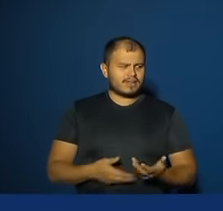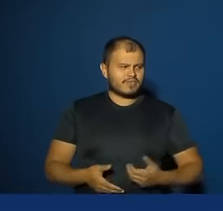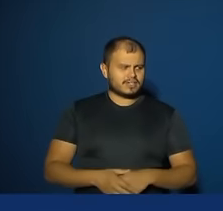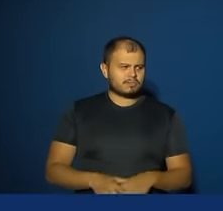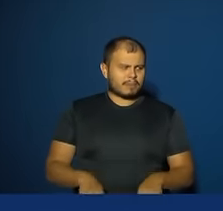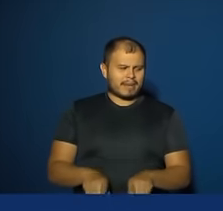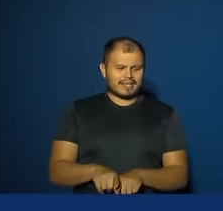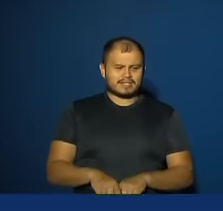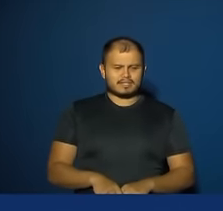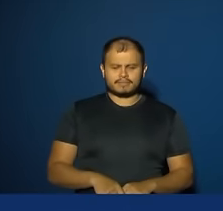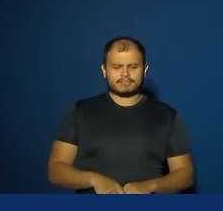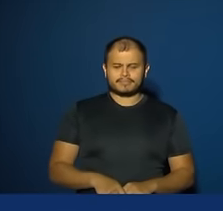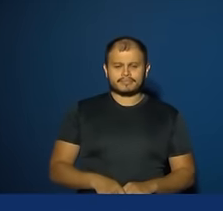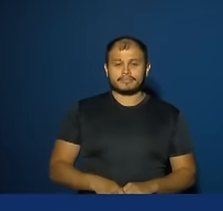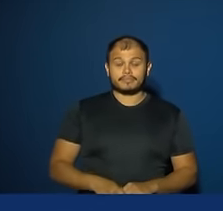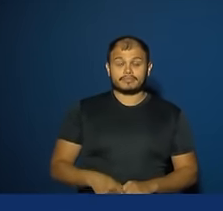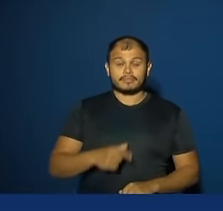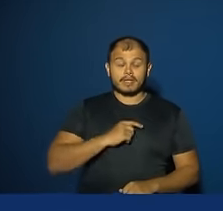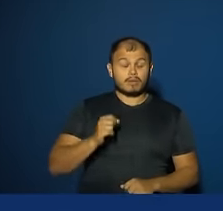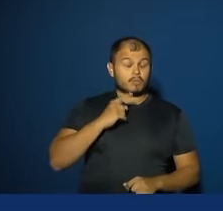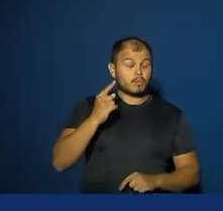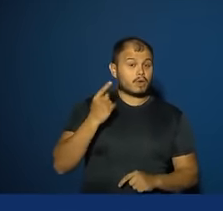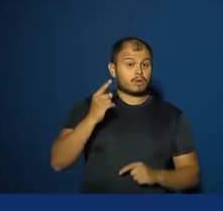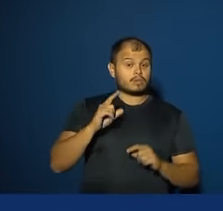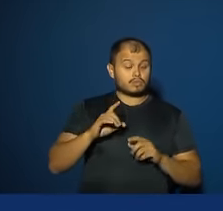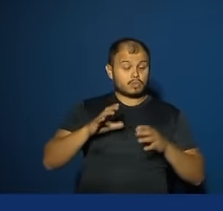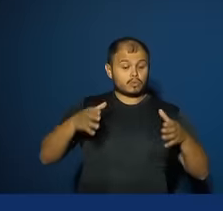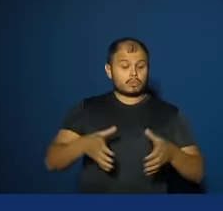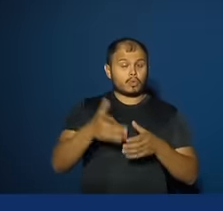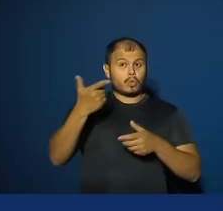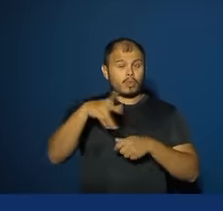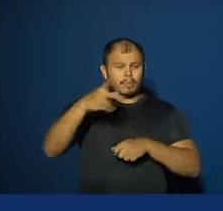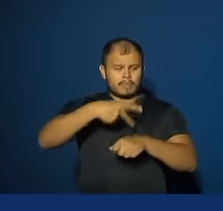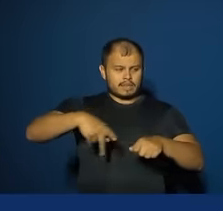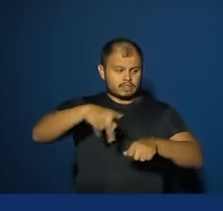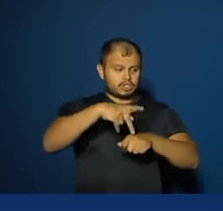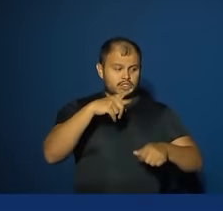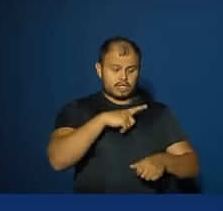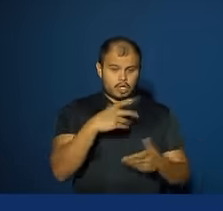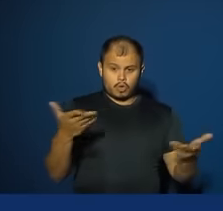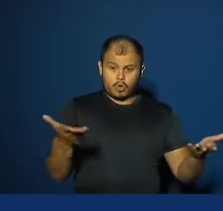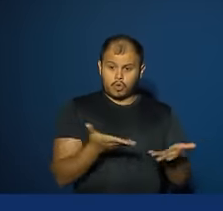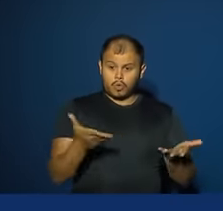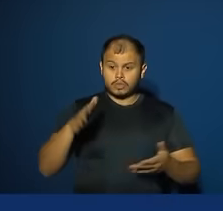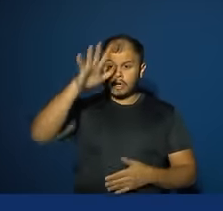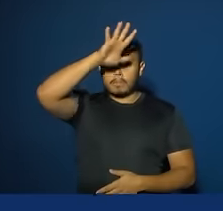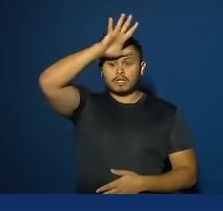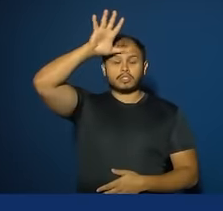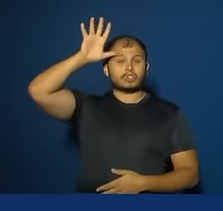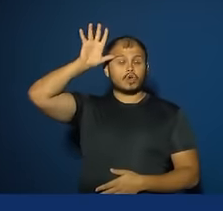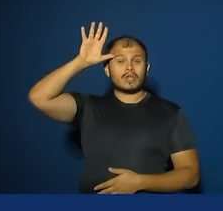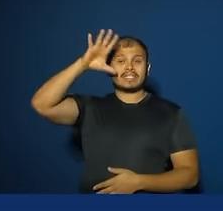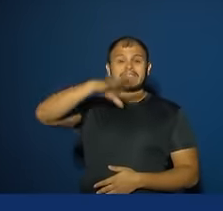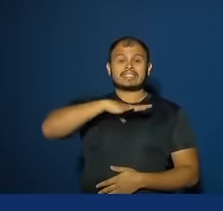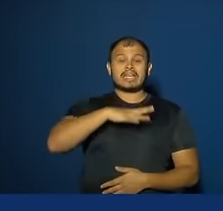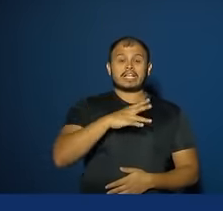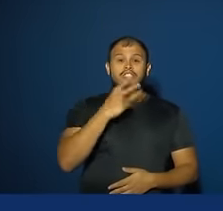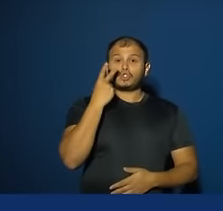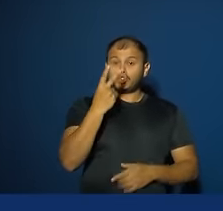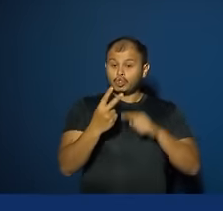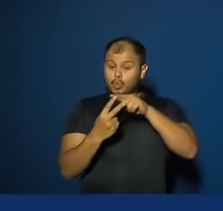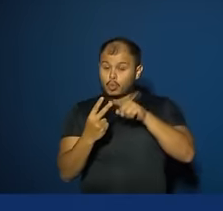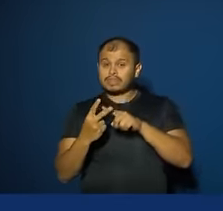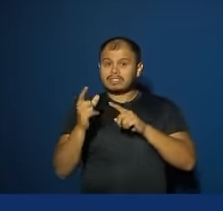pouco uma a a Comunidade Internacional que primeiro o seguinte né Nós temos na Amazônia duas cidades com mais de 2 milhões de